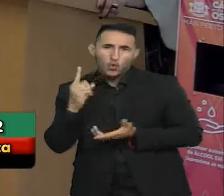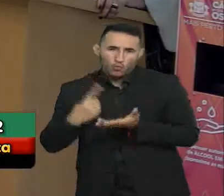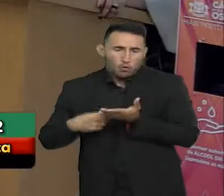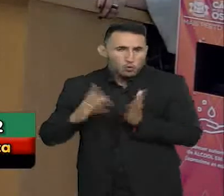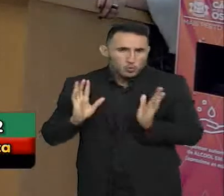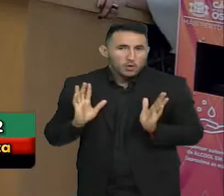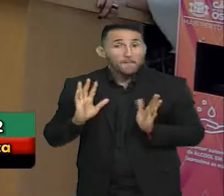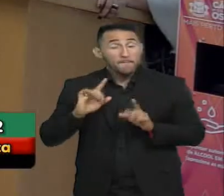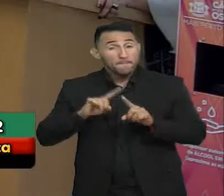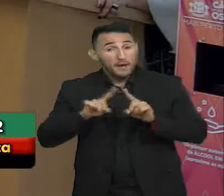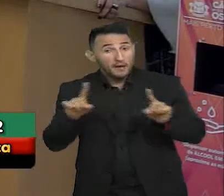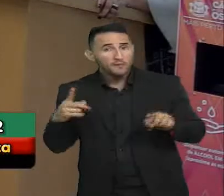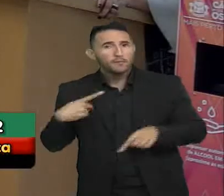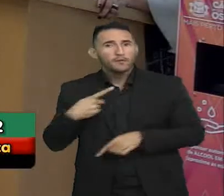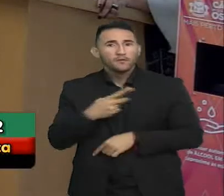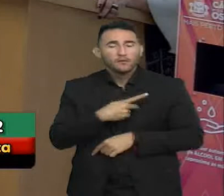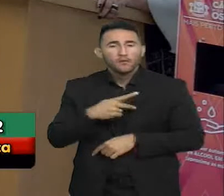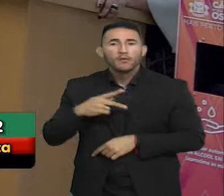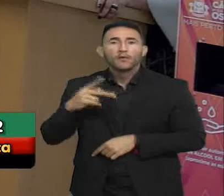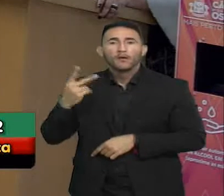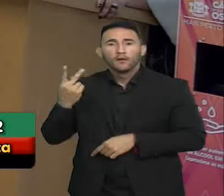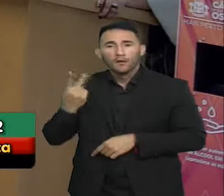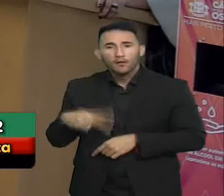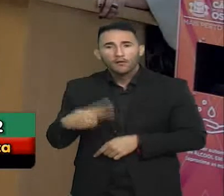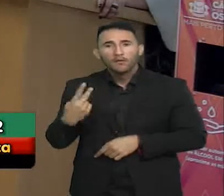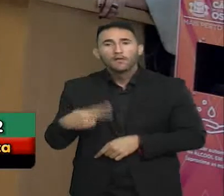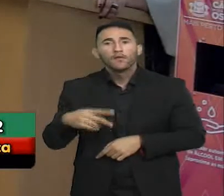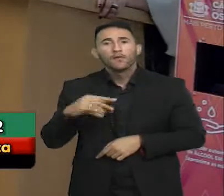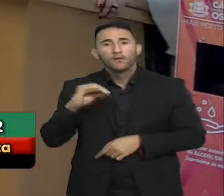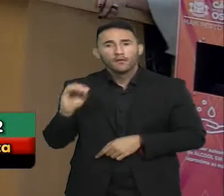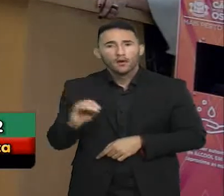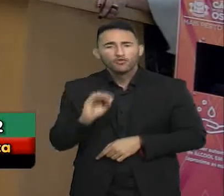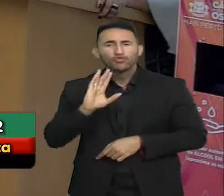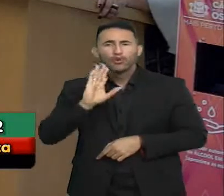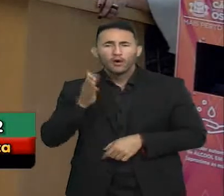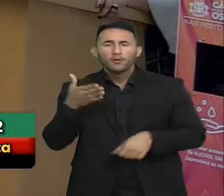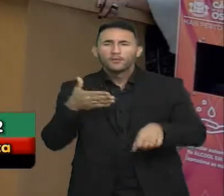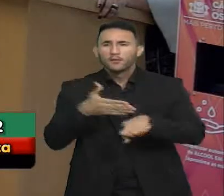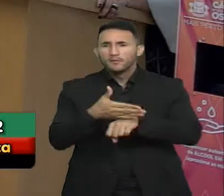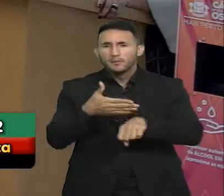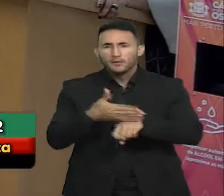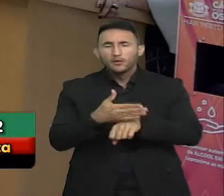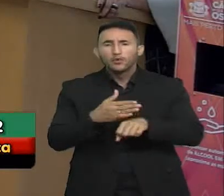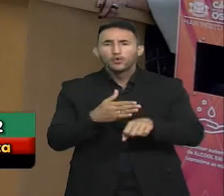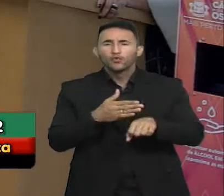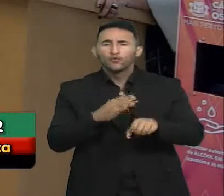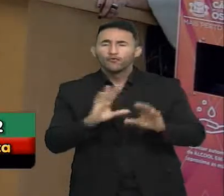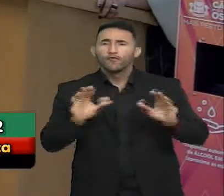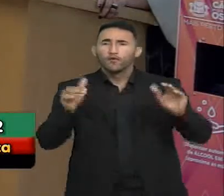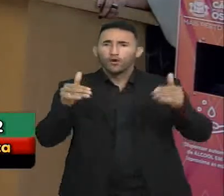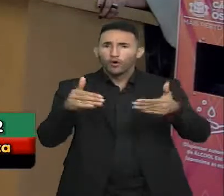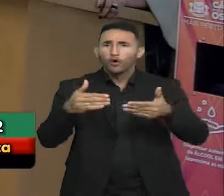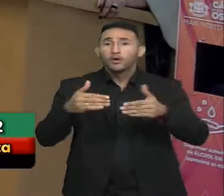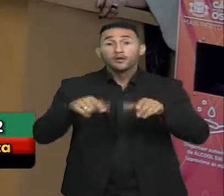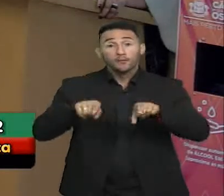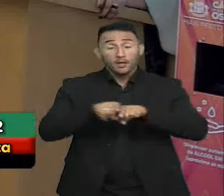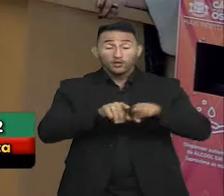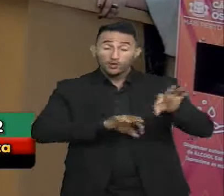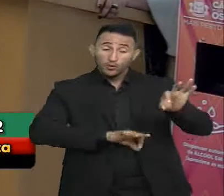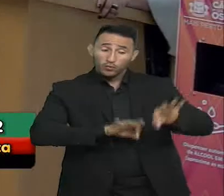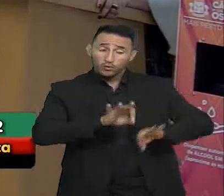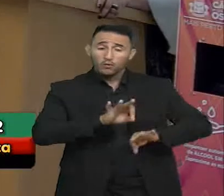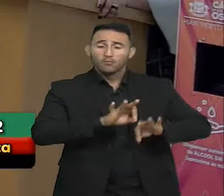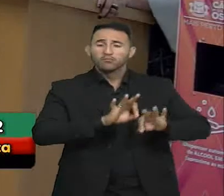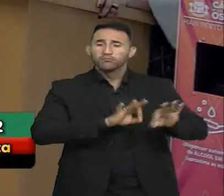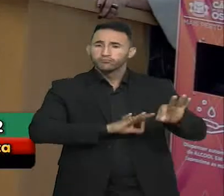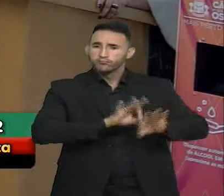pastora Kátia, que são das igrejas inclusivas de Osasco, e que já estavam fazendo parte conosco do fórum, das reuniões de preparação. Acredito que